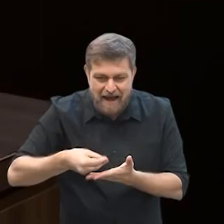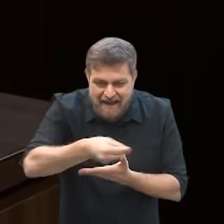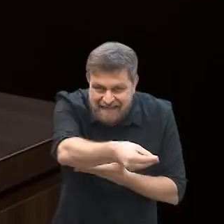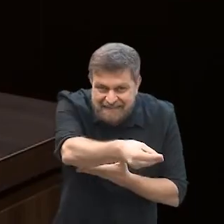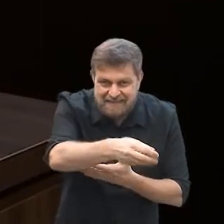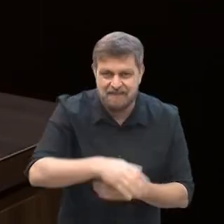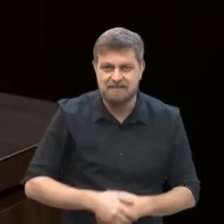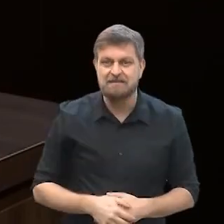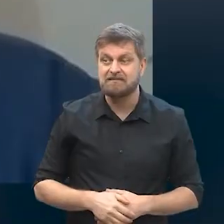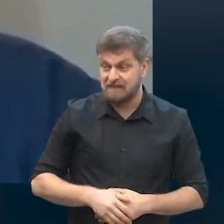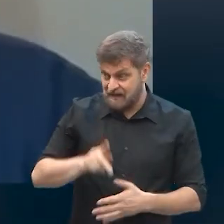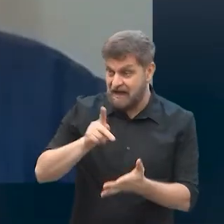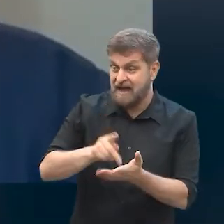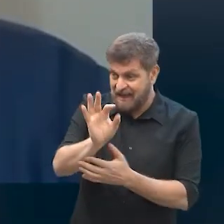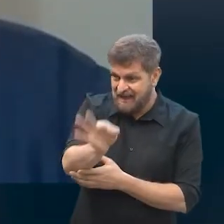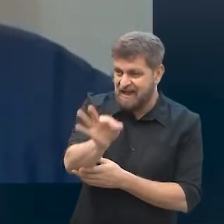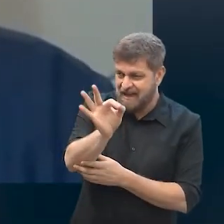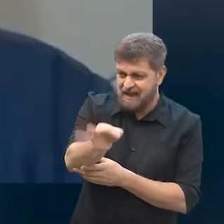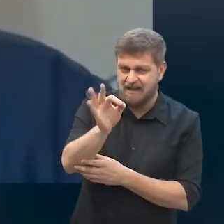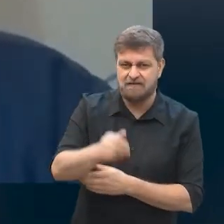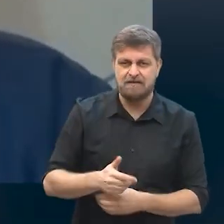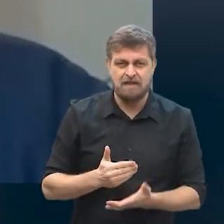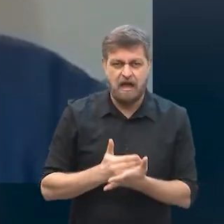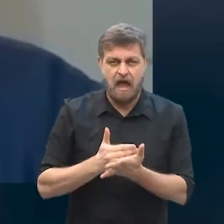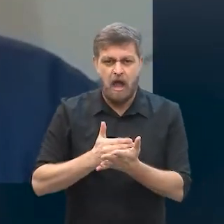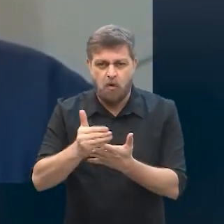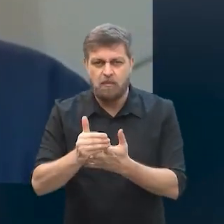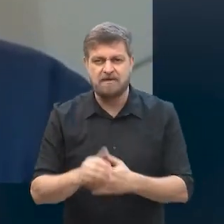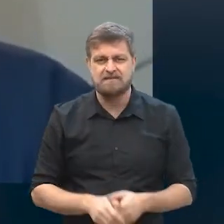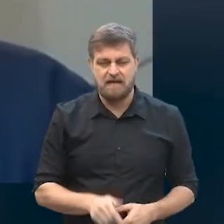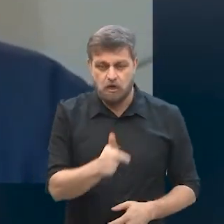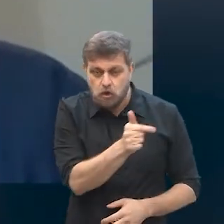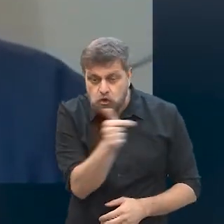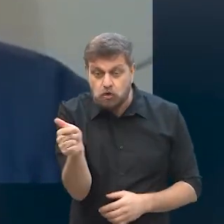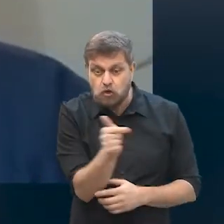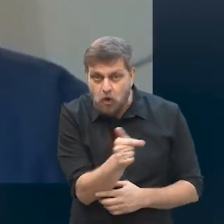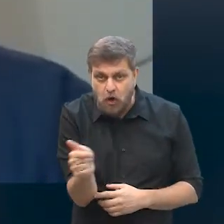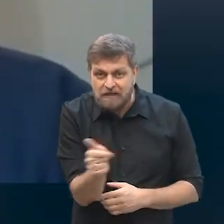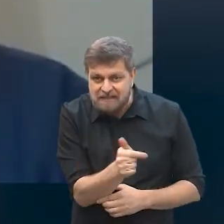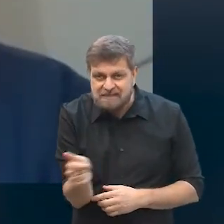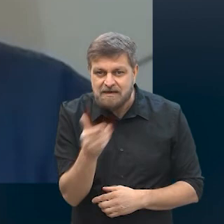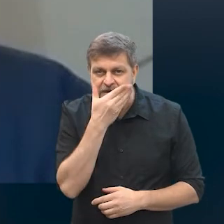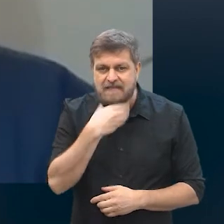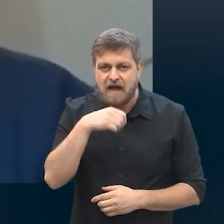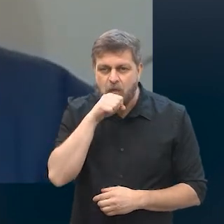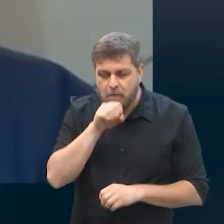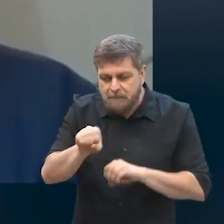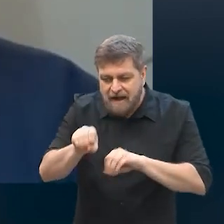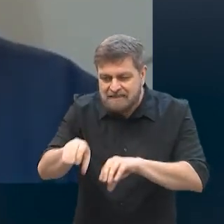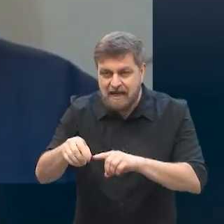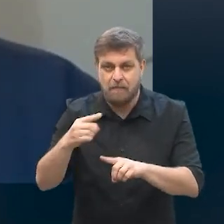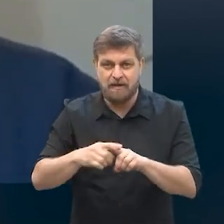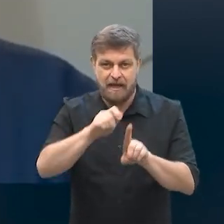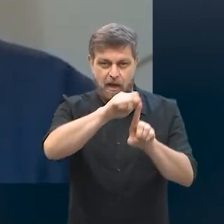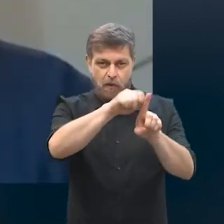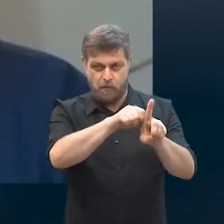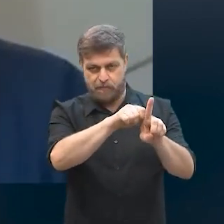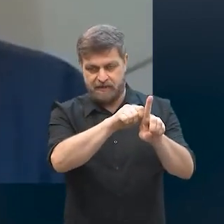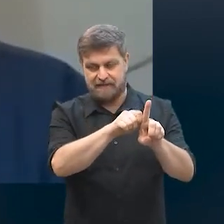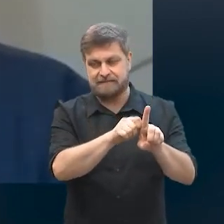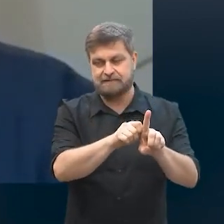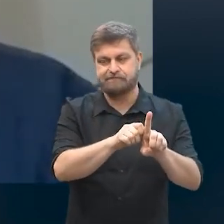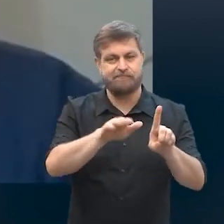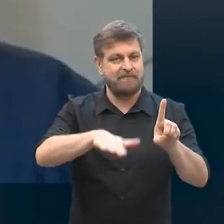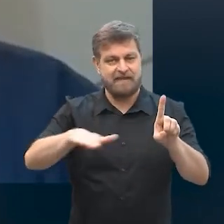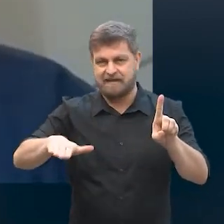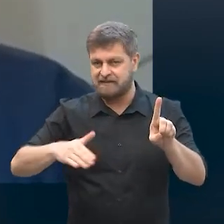Sem dúvida nenhuma. Aliás, tem que começar com semanada, porque a mesada leva um tempo muito grande, são 4